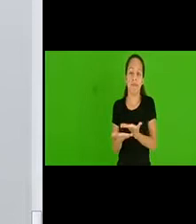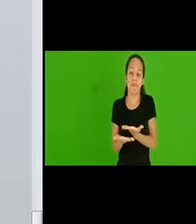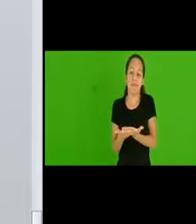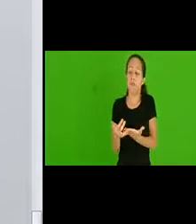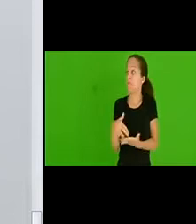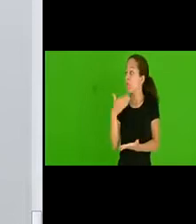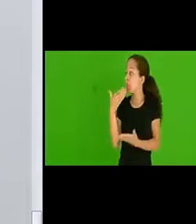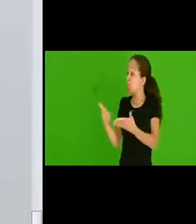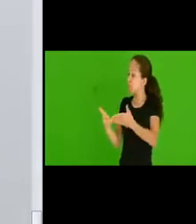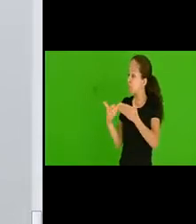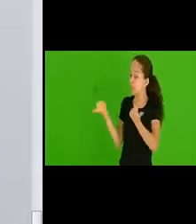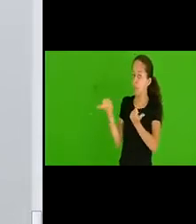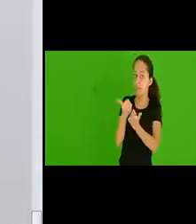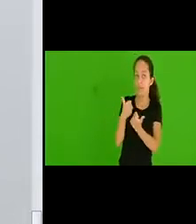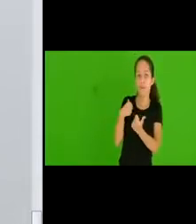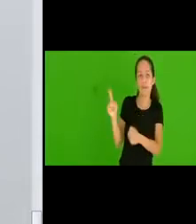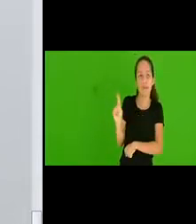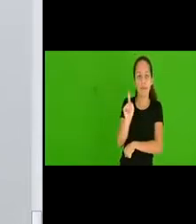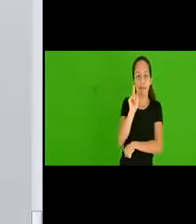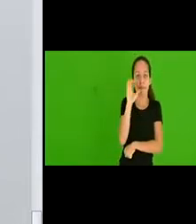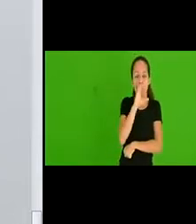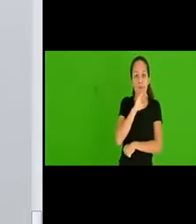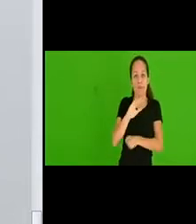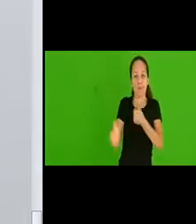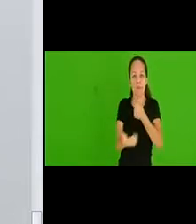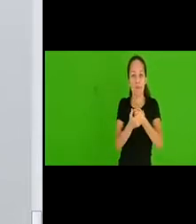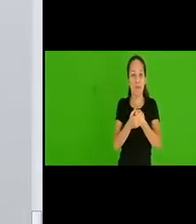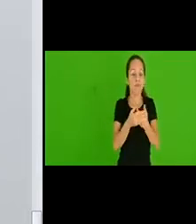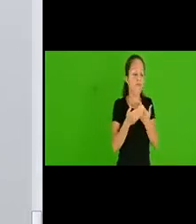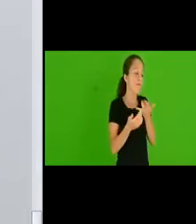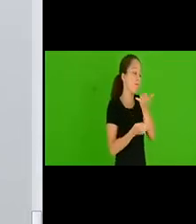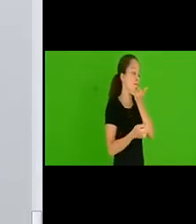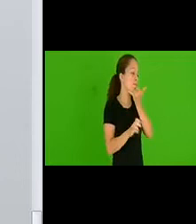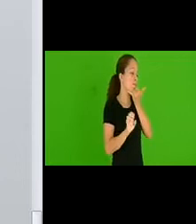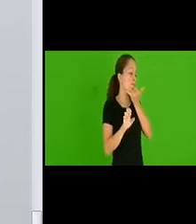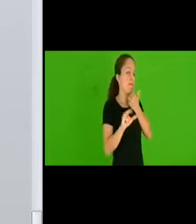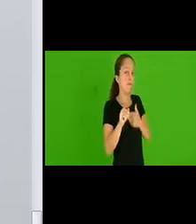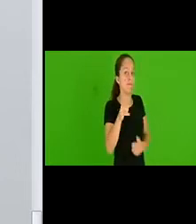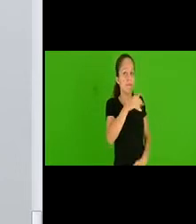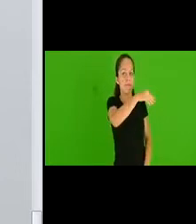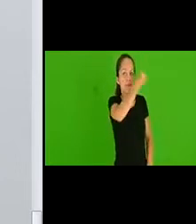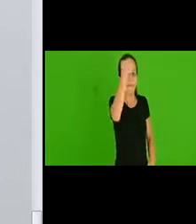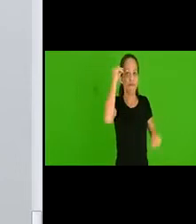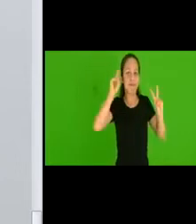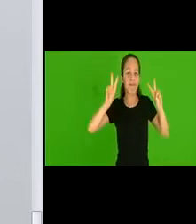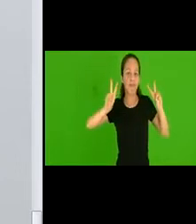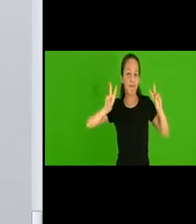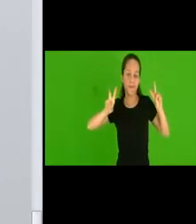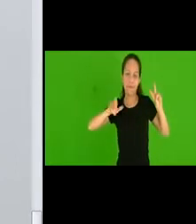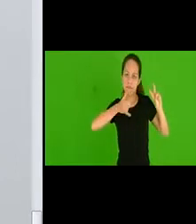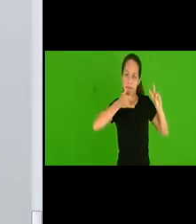cá correndo, escondida. Não, desculpa, Eliana, é porque eu tinha até esquecido dessa questão. Você conseguiu agora